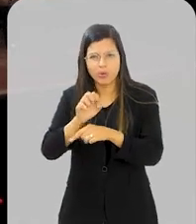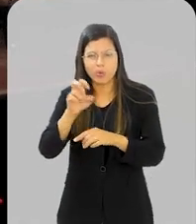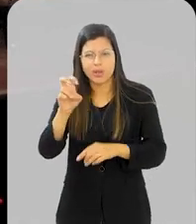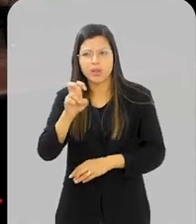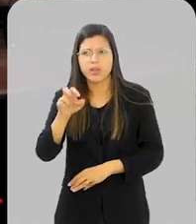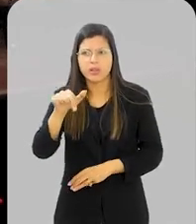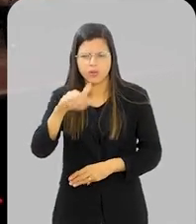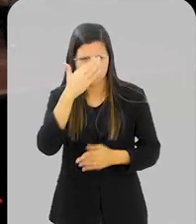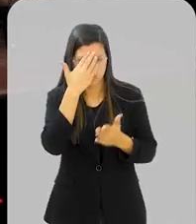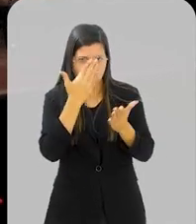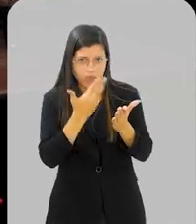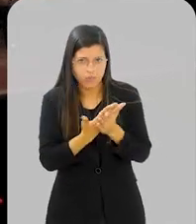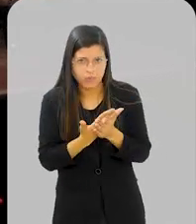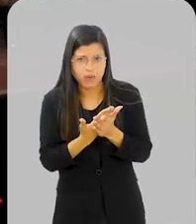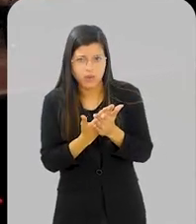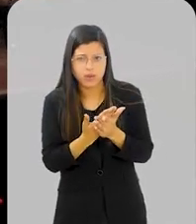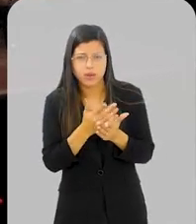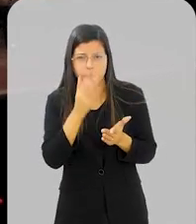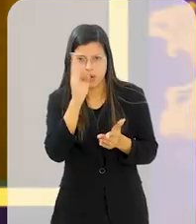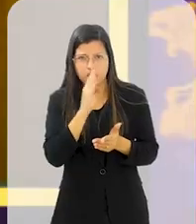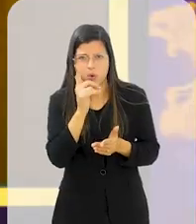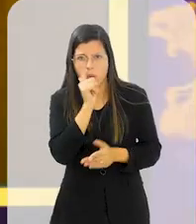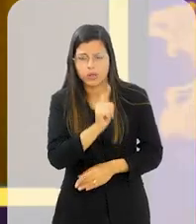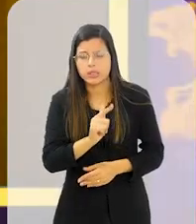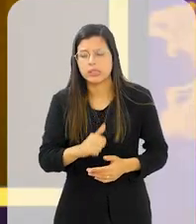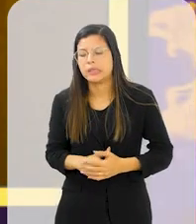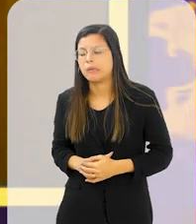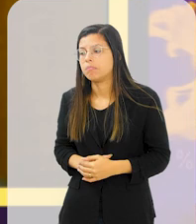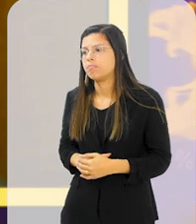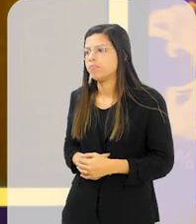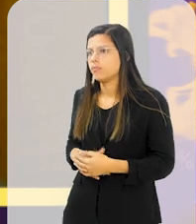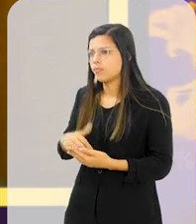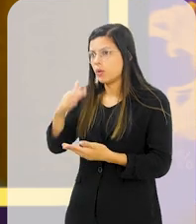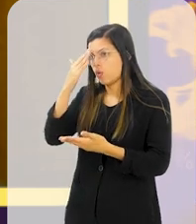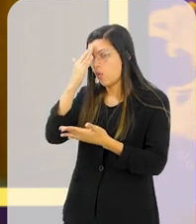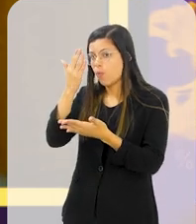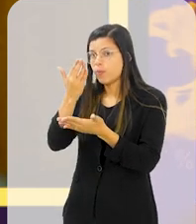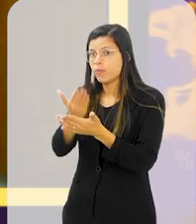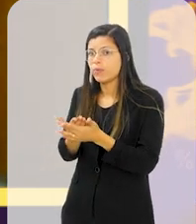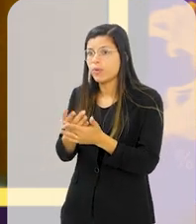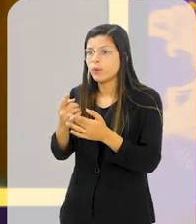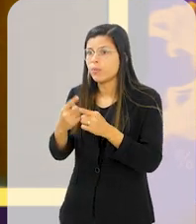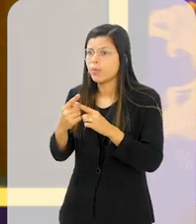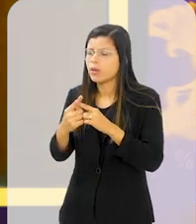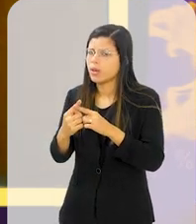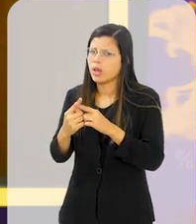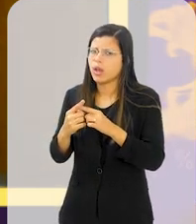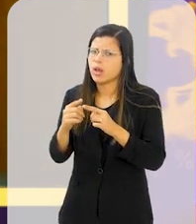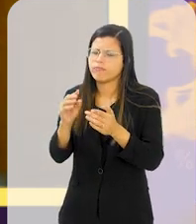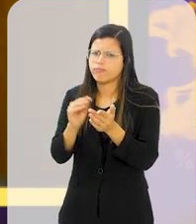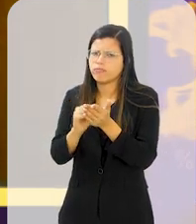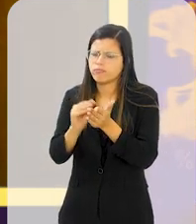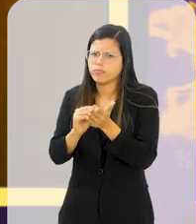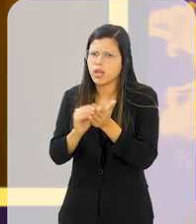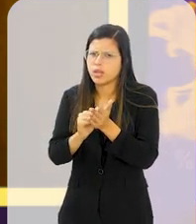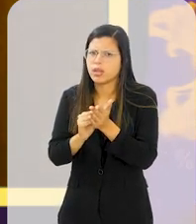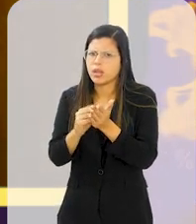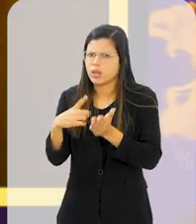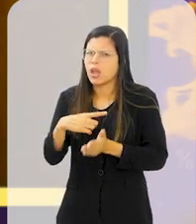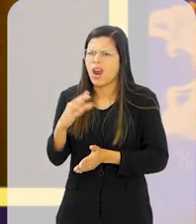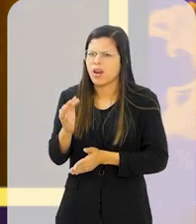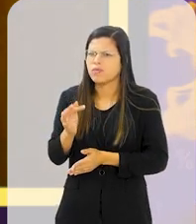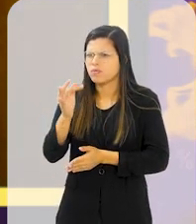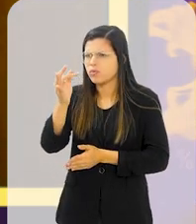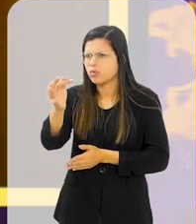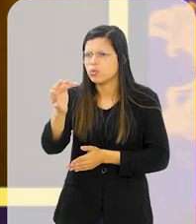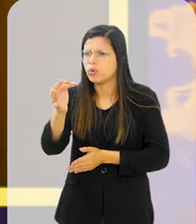sexto, confia na classificação da seleção brasileira? Confio por causa da longevidade da competição. Ainda falta muito campeonato